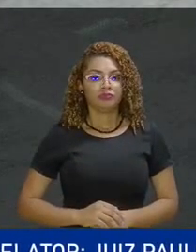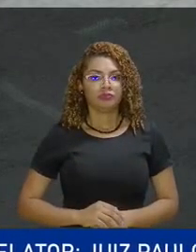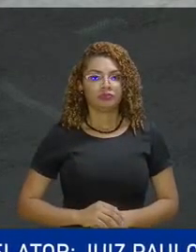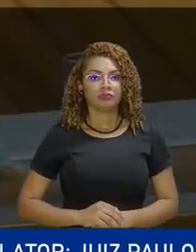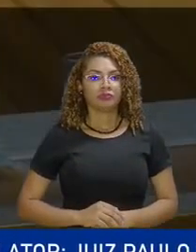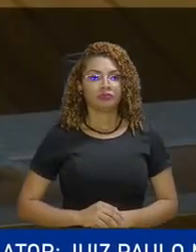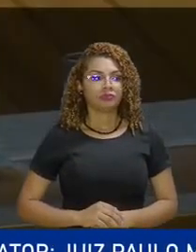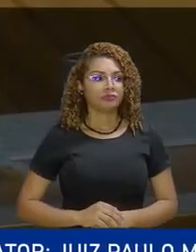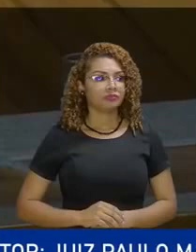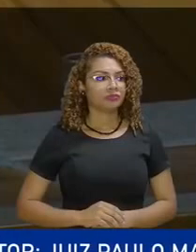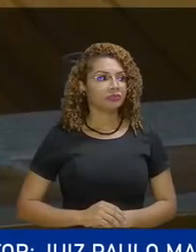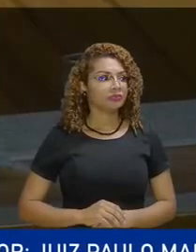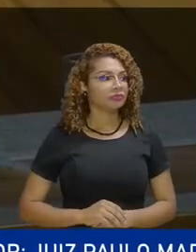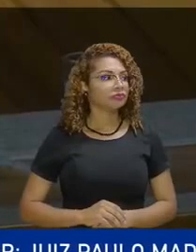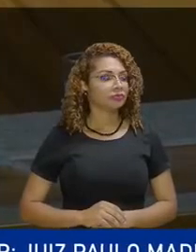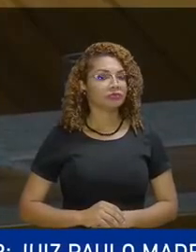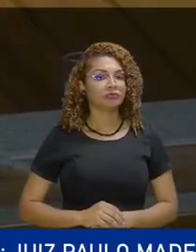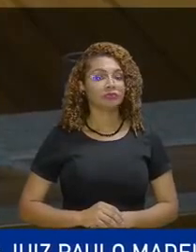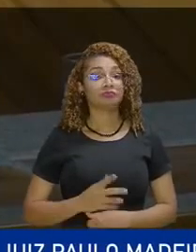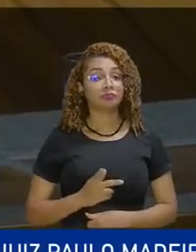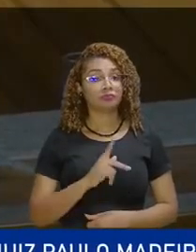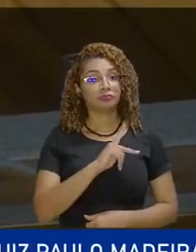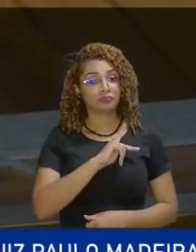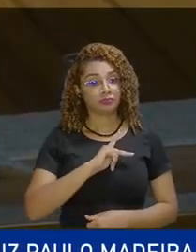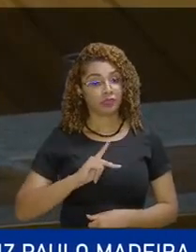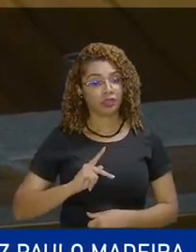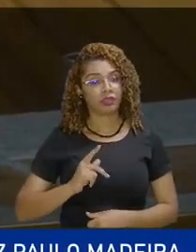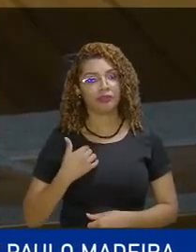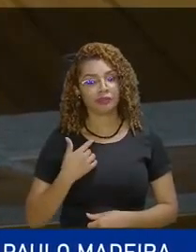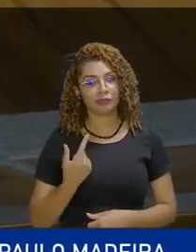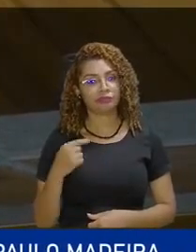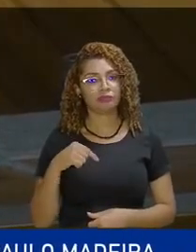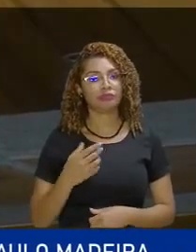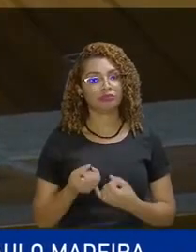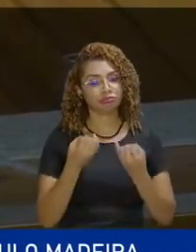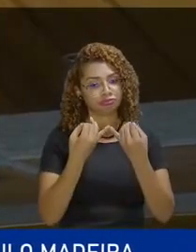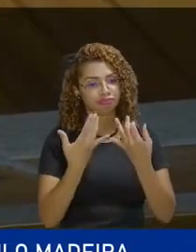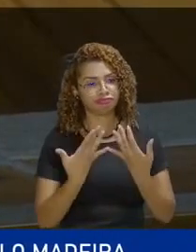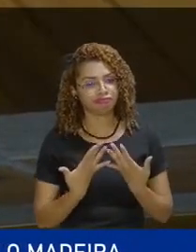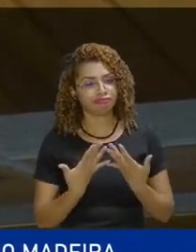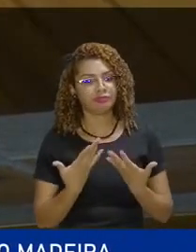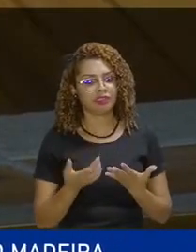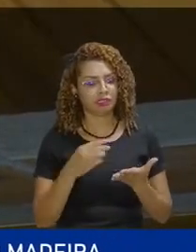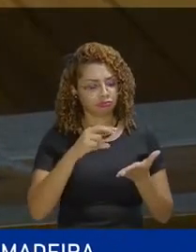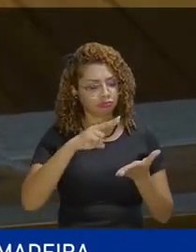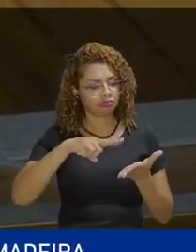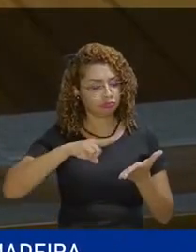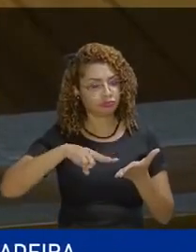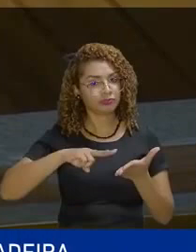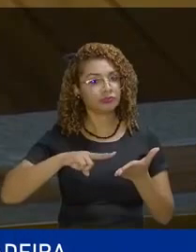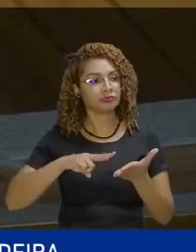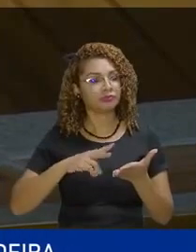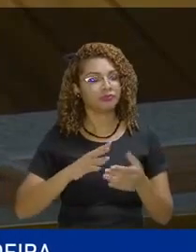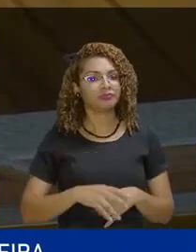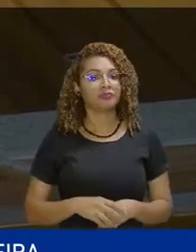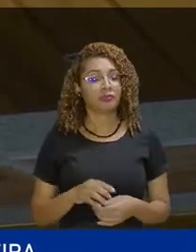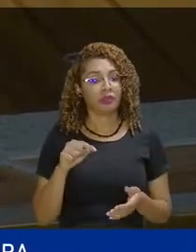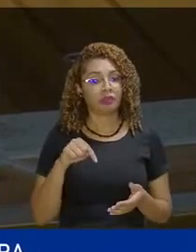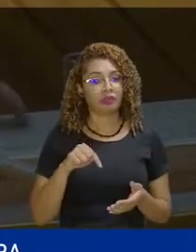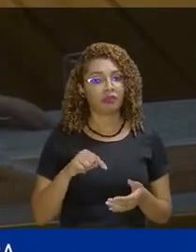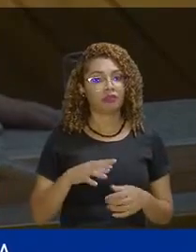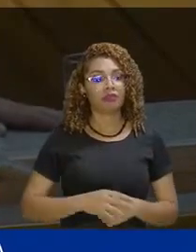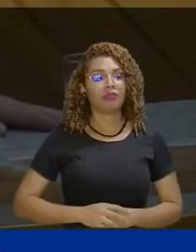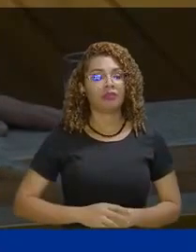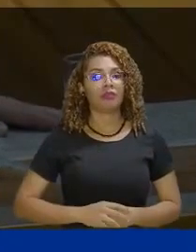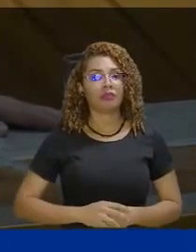relator. Senhor presidente, aqui eu vou ser bem breve. Foco no juiz Paulo Madeira. Aqui é o seguinte,